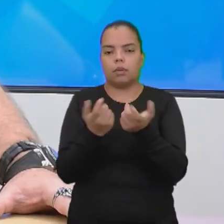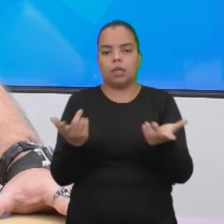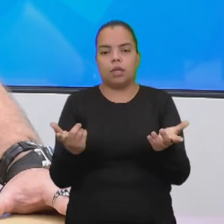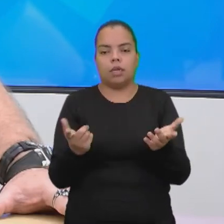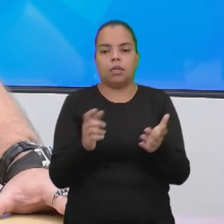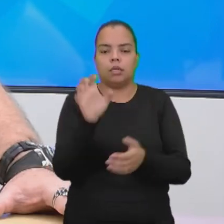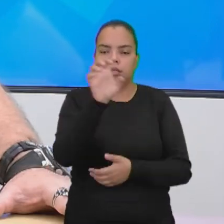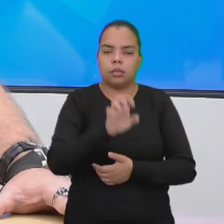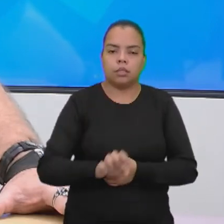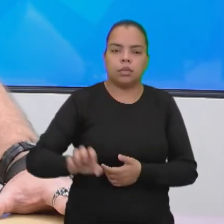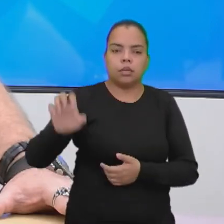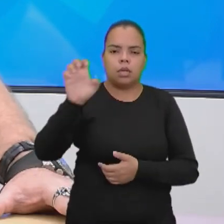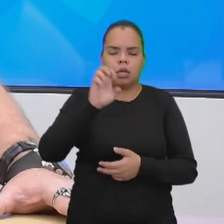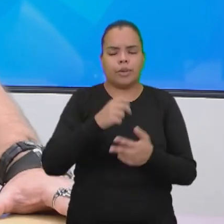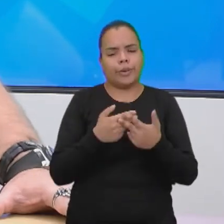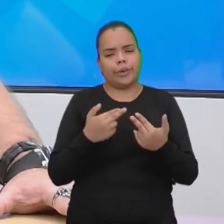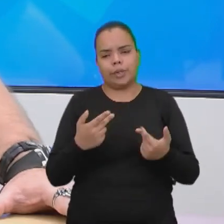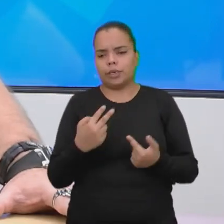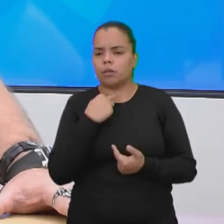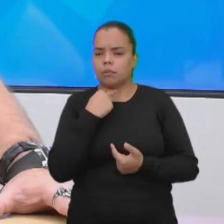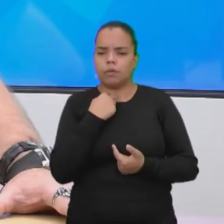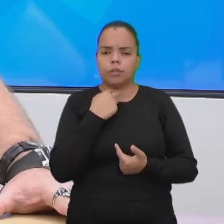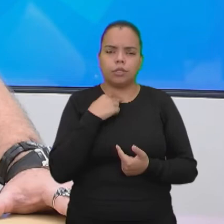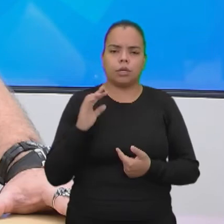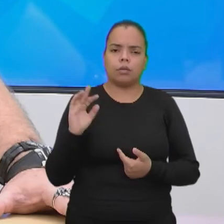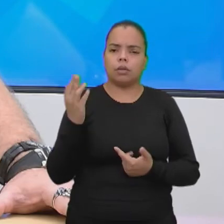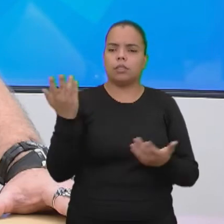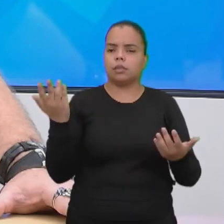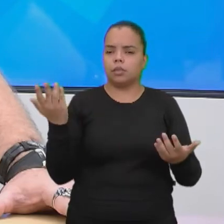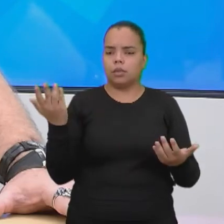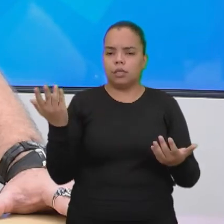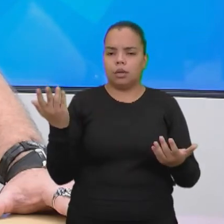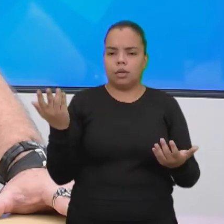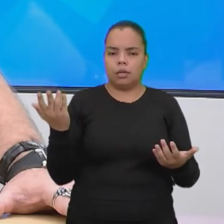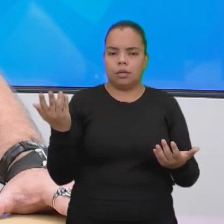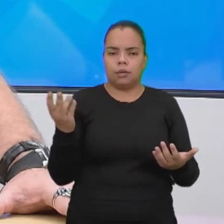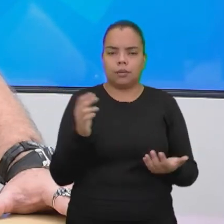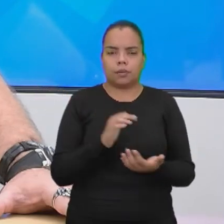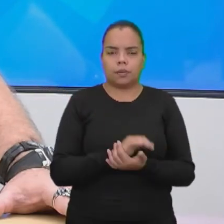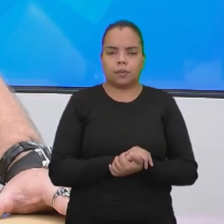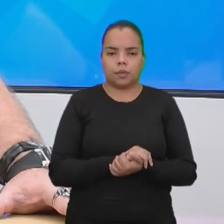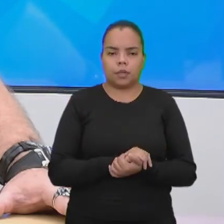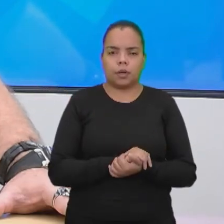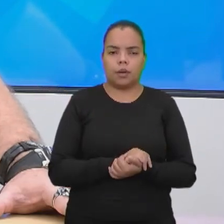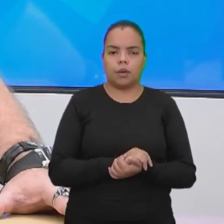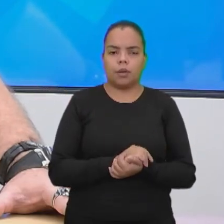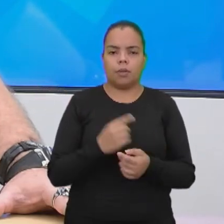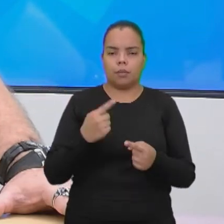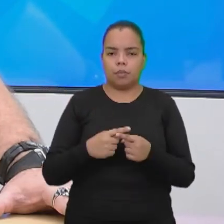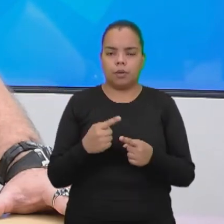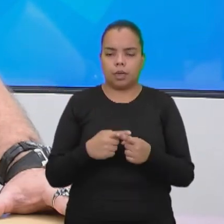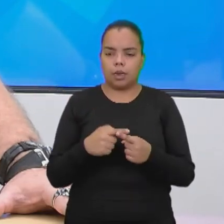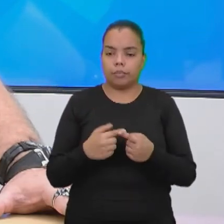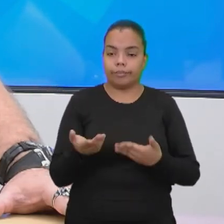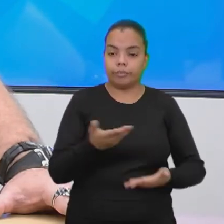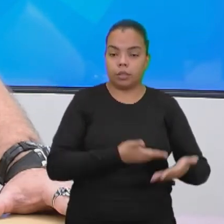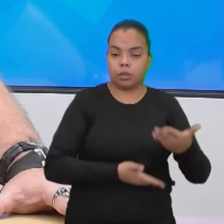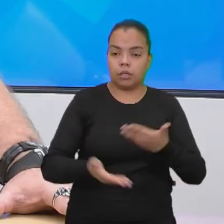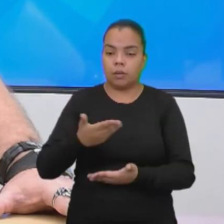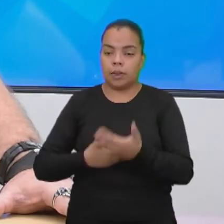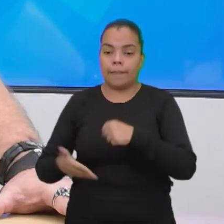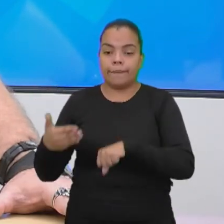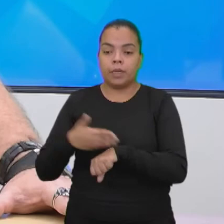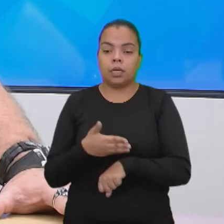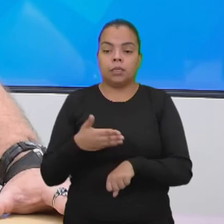coisas aí que não deveriam estar acontecendo, porque, né, deveria ser aí uma questão aí de participação